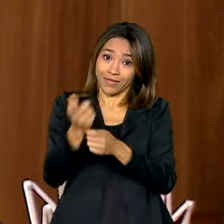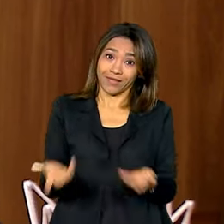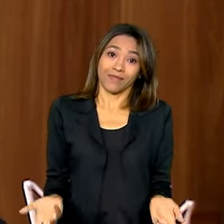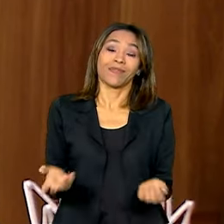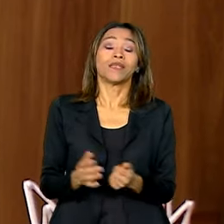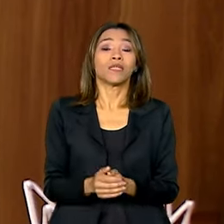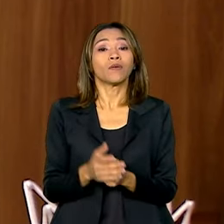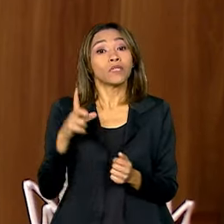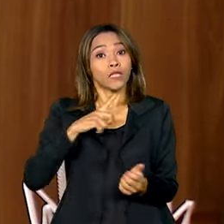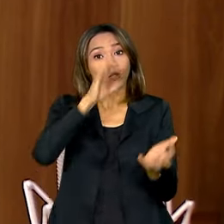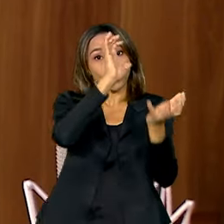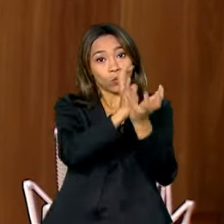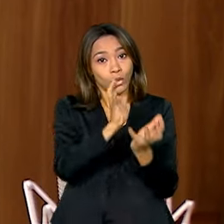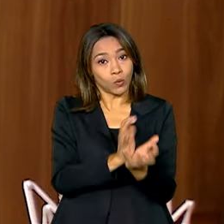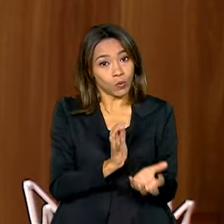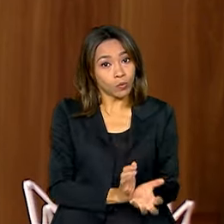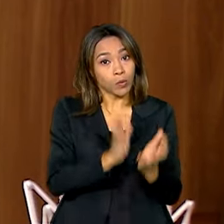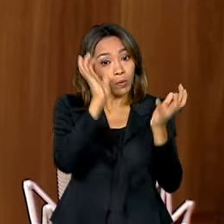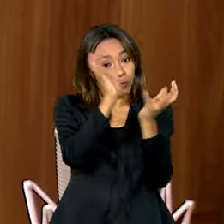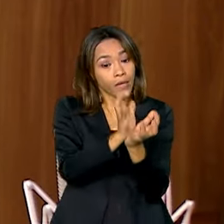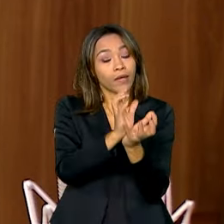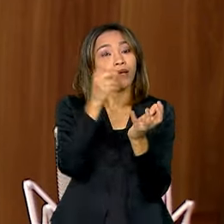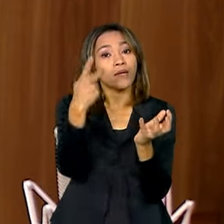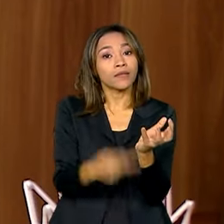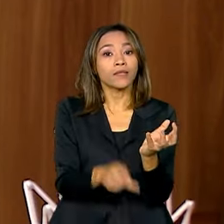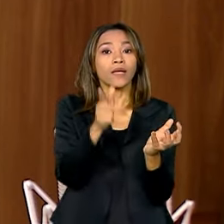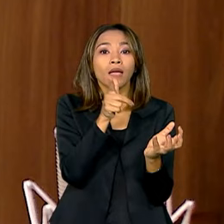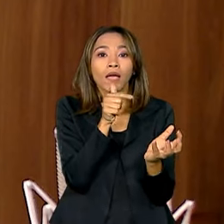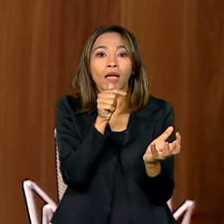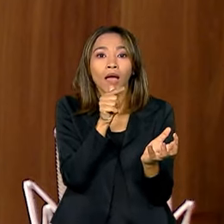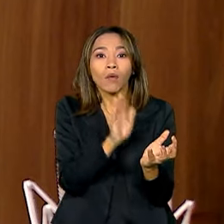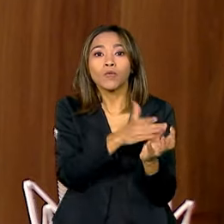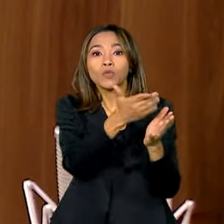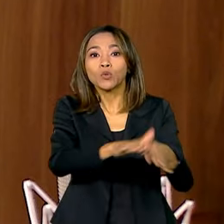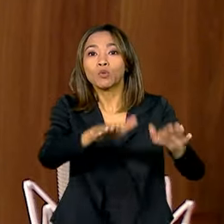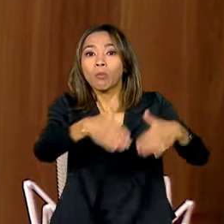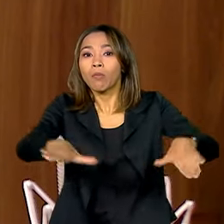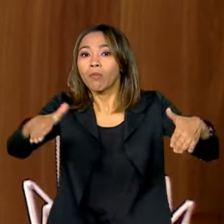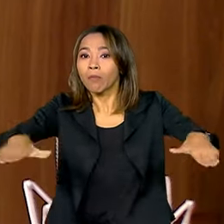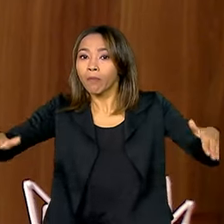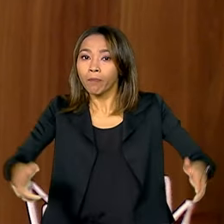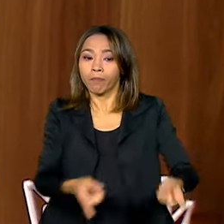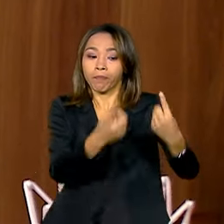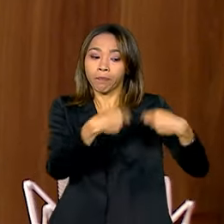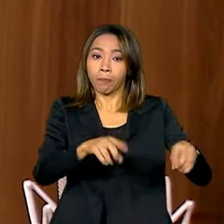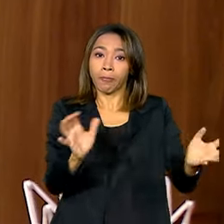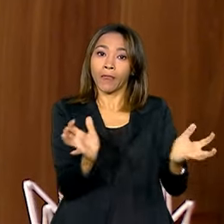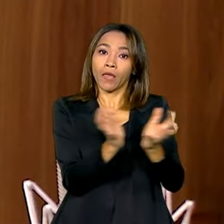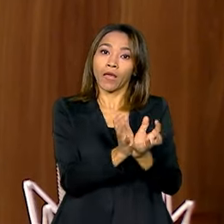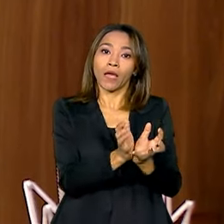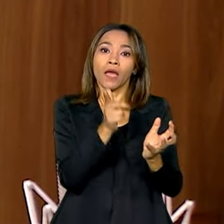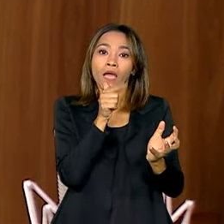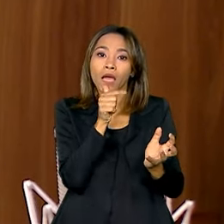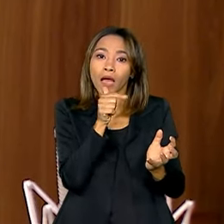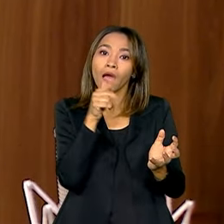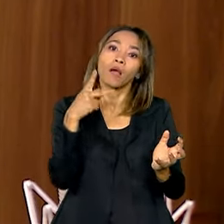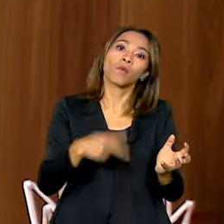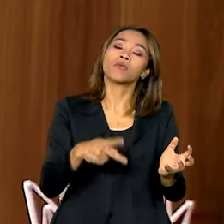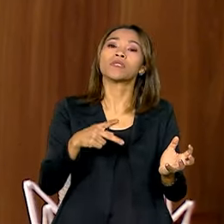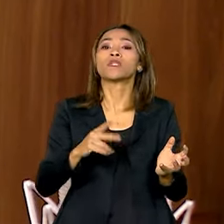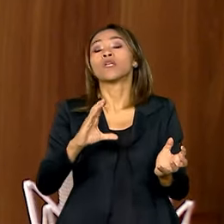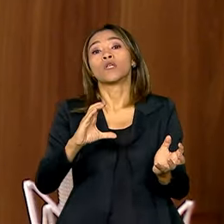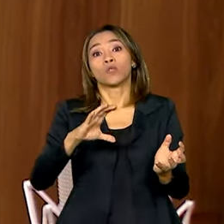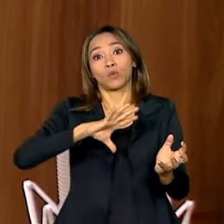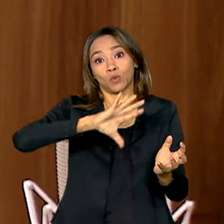as categorias são pesca artesanal em águas marinhas, pesca artesanal em águas continentais,